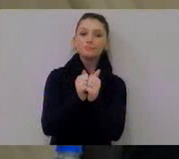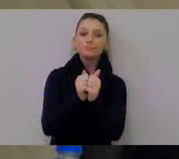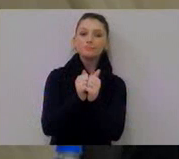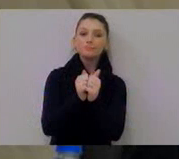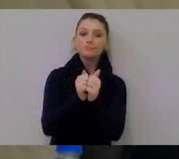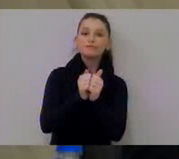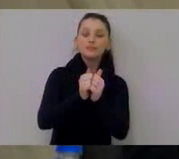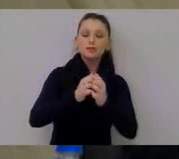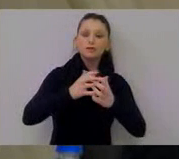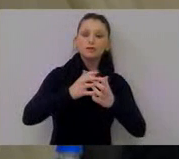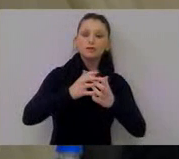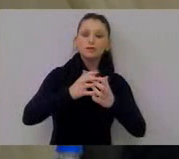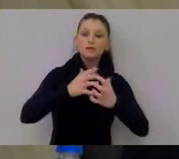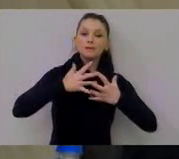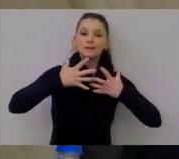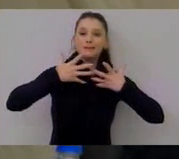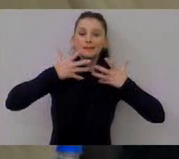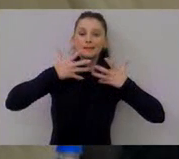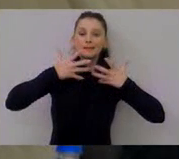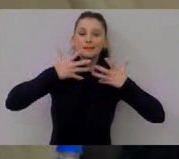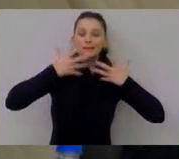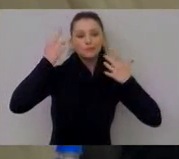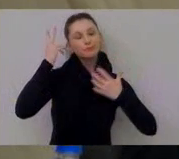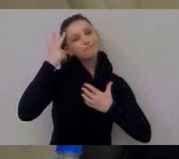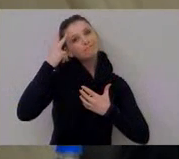exaltaremos o seu nome.